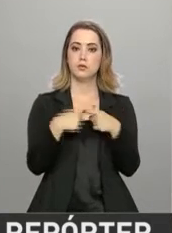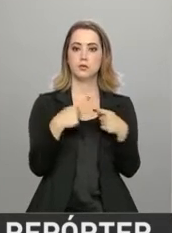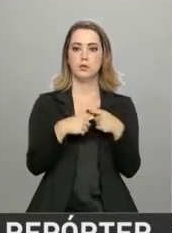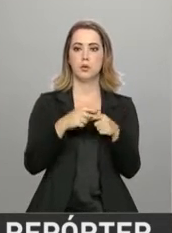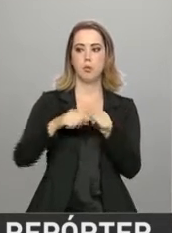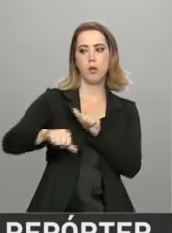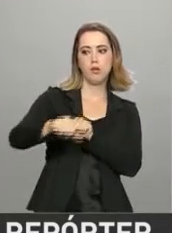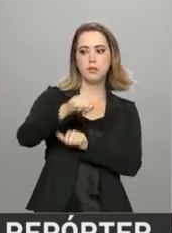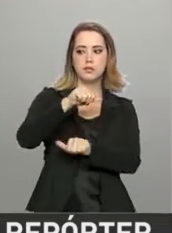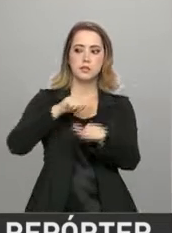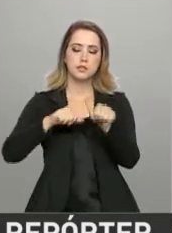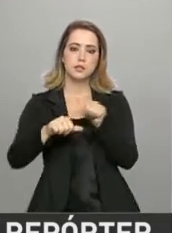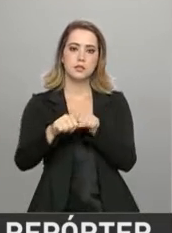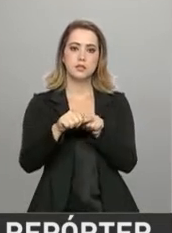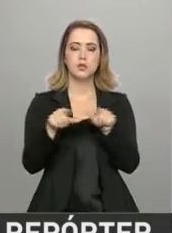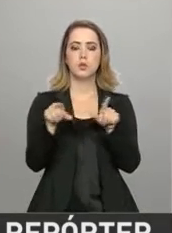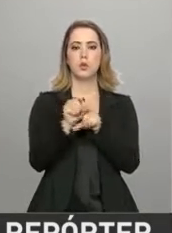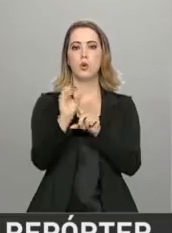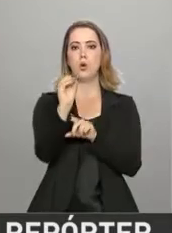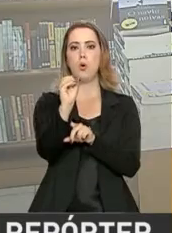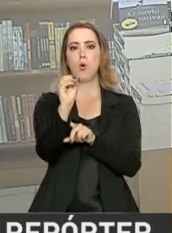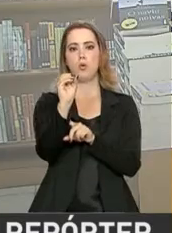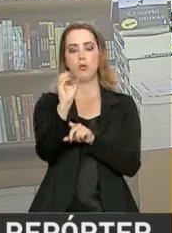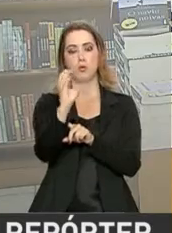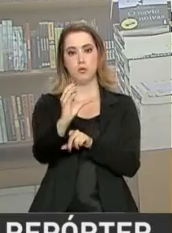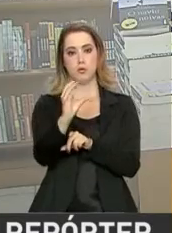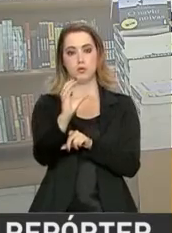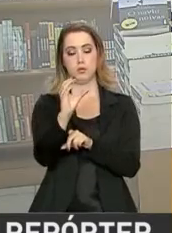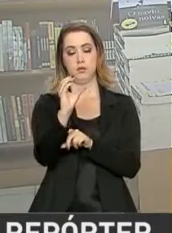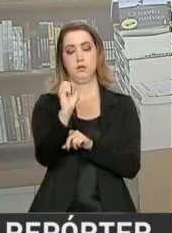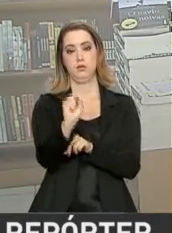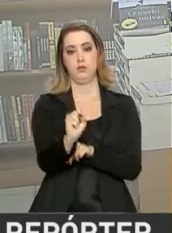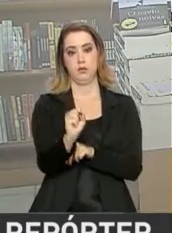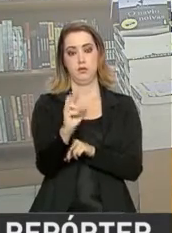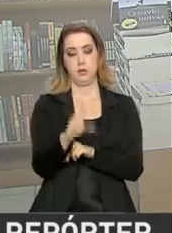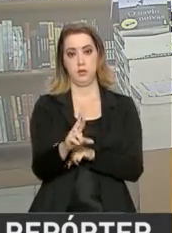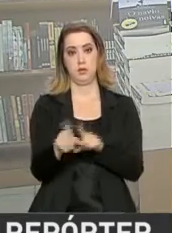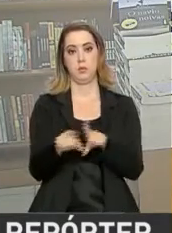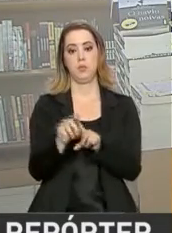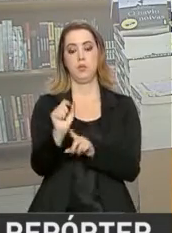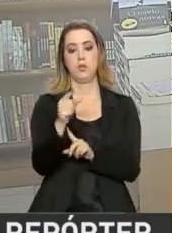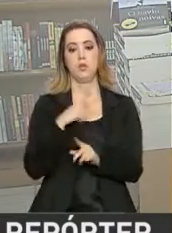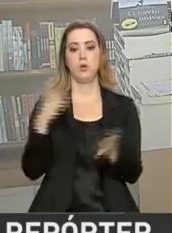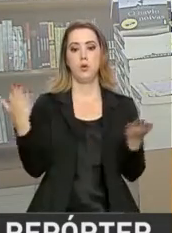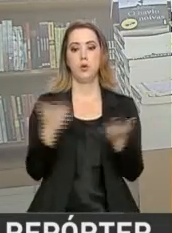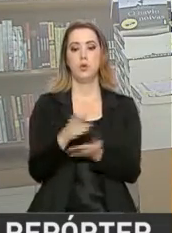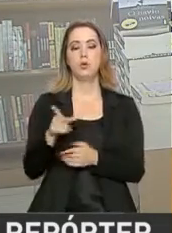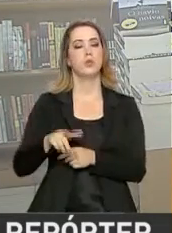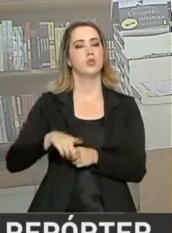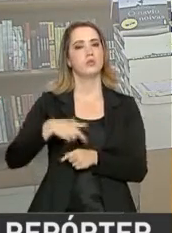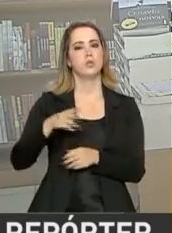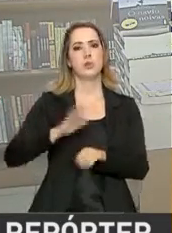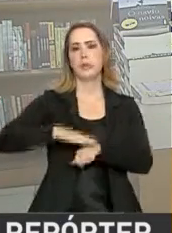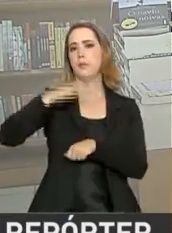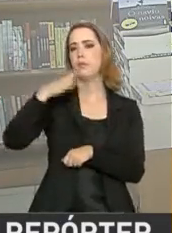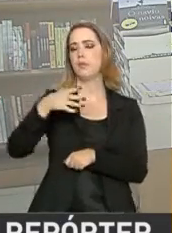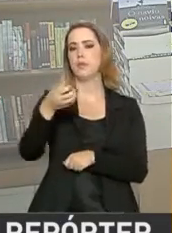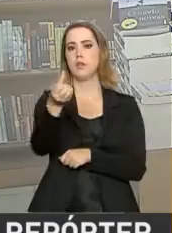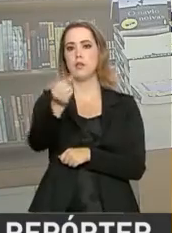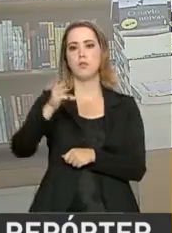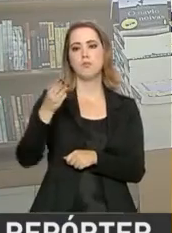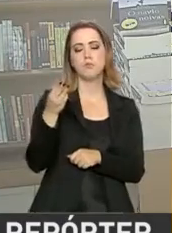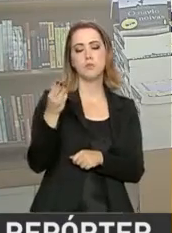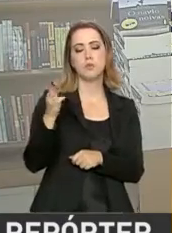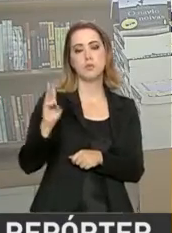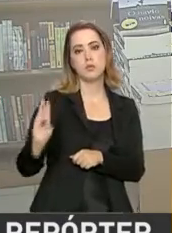conversão do OCR nem sempre era muito boa. Hoje no Brasil vivem mais de 6 milhões e meio de pessoas com